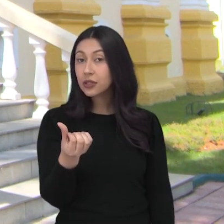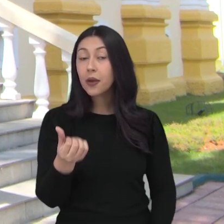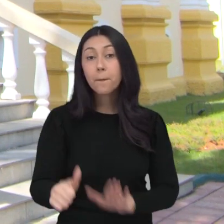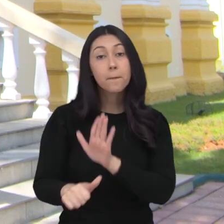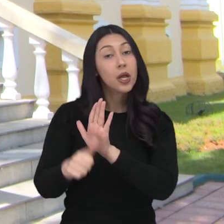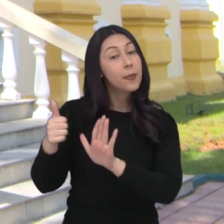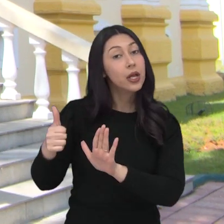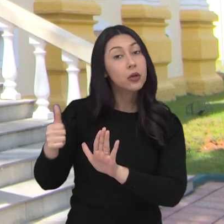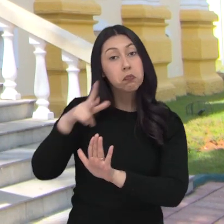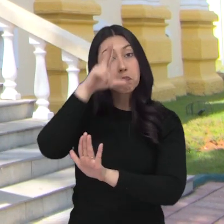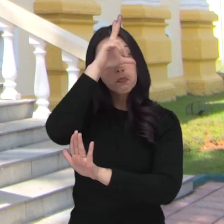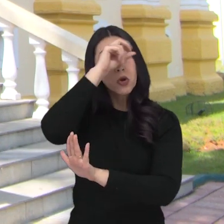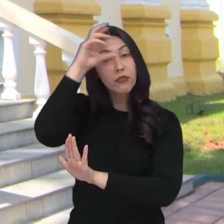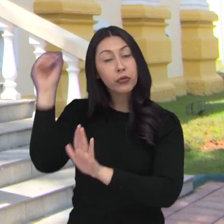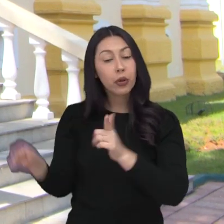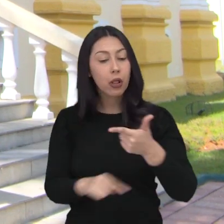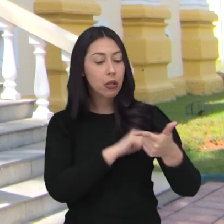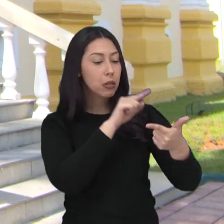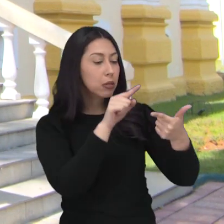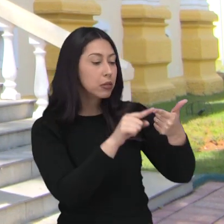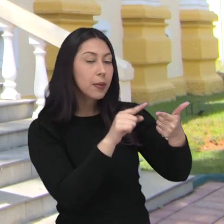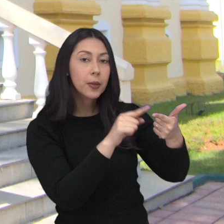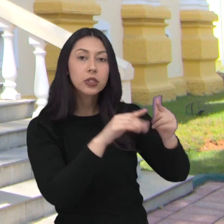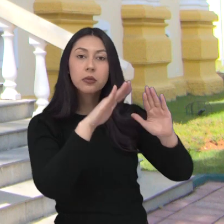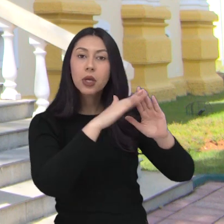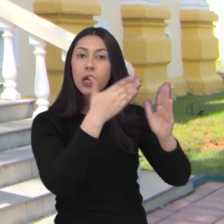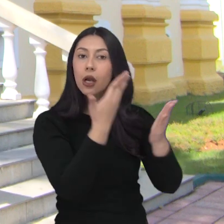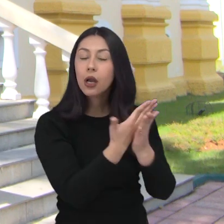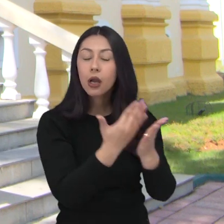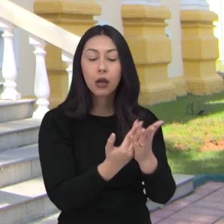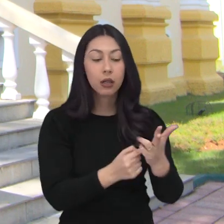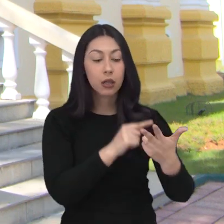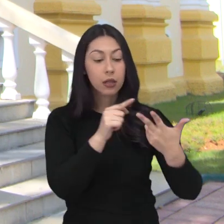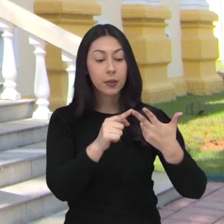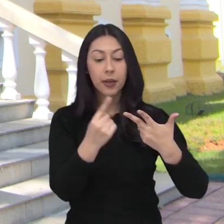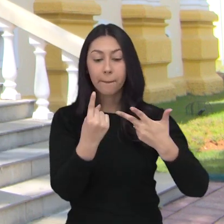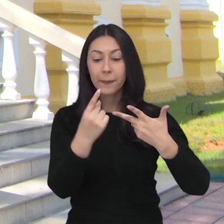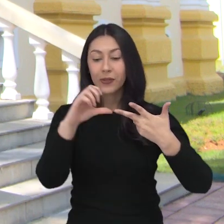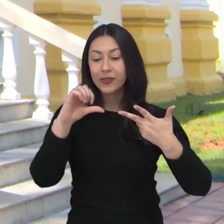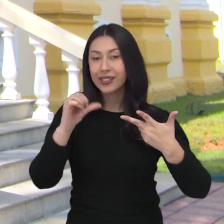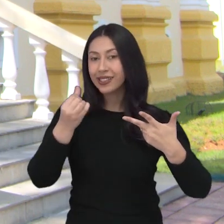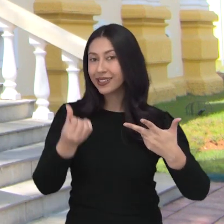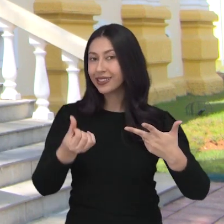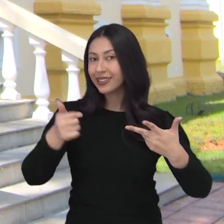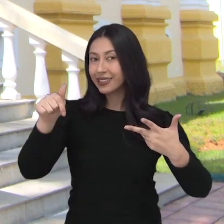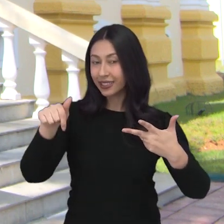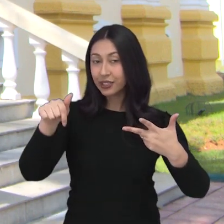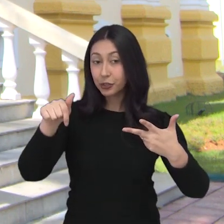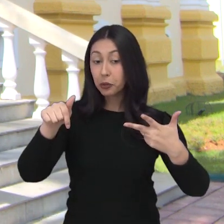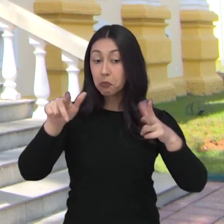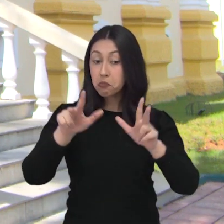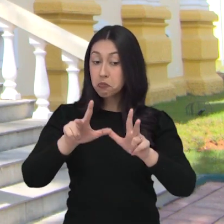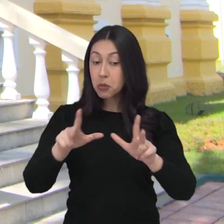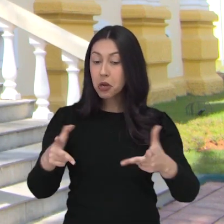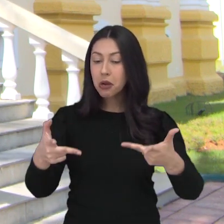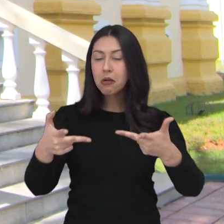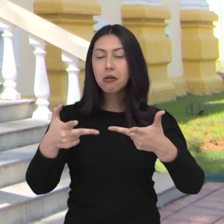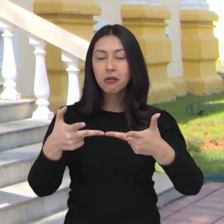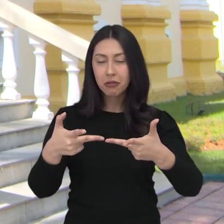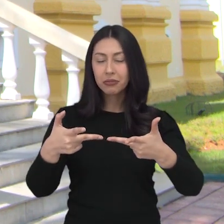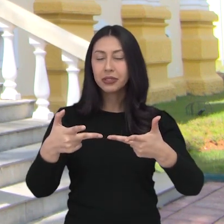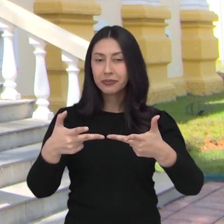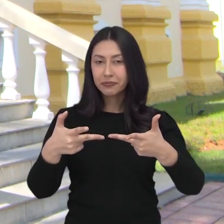1926. Primeiro abrigou o Paço Municipal, depois funcionou como escola e só em 1967 passou a